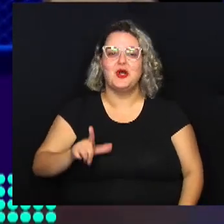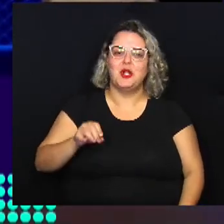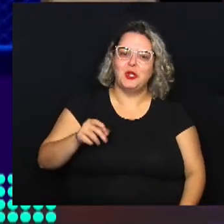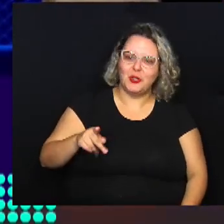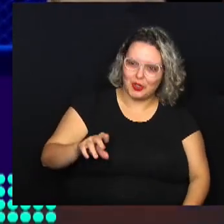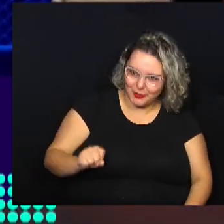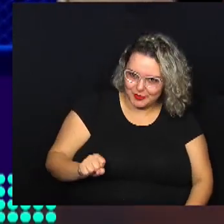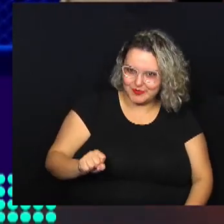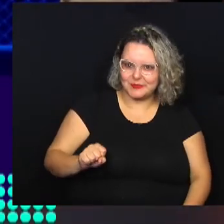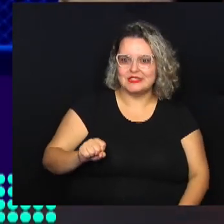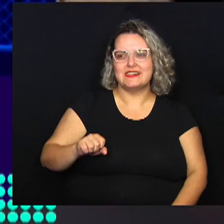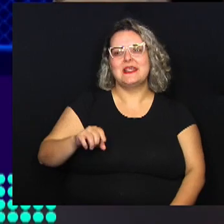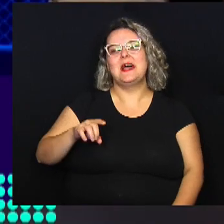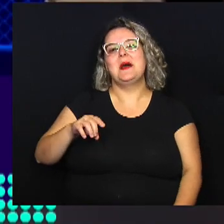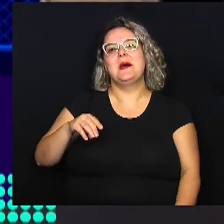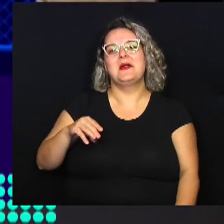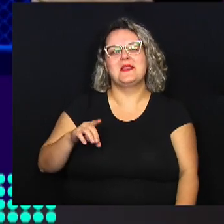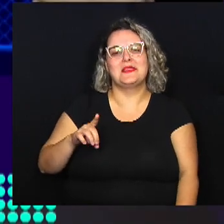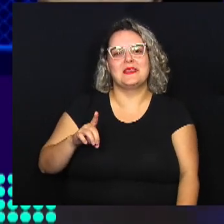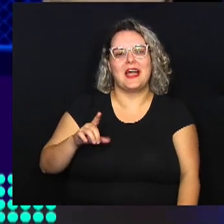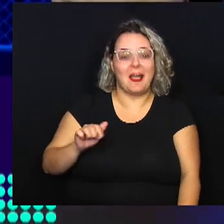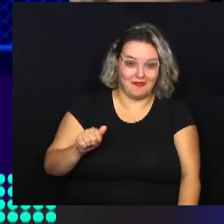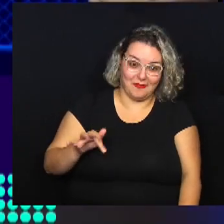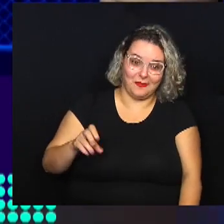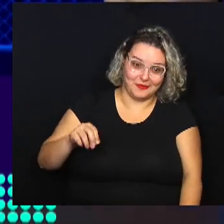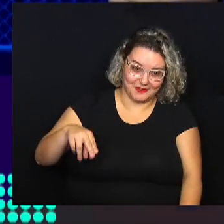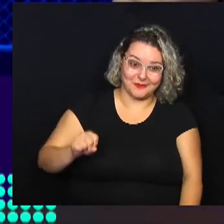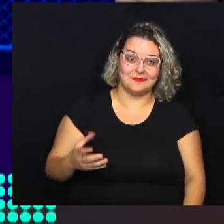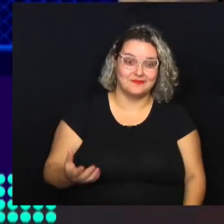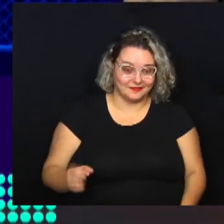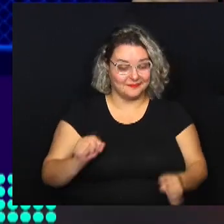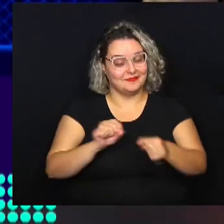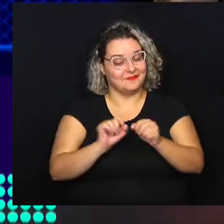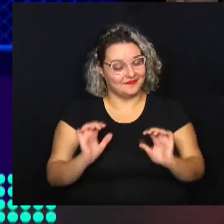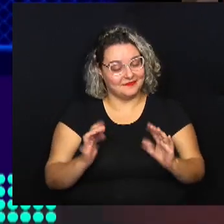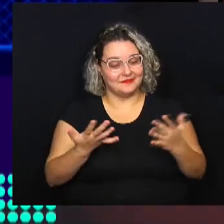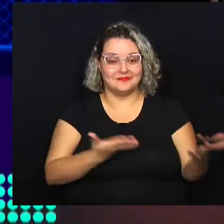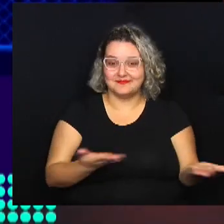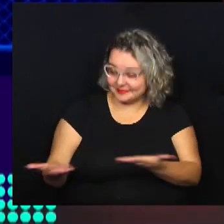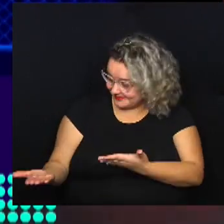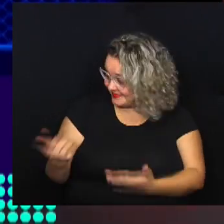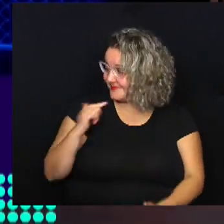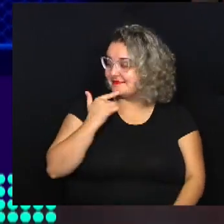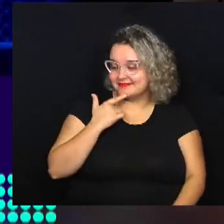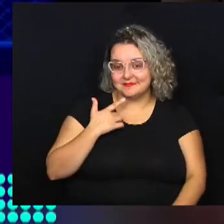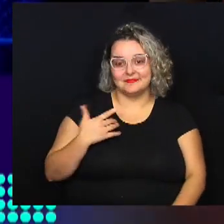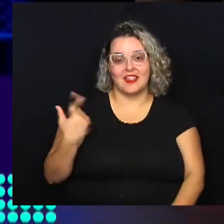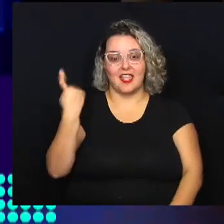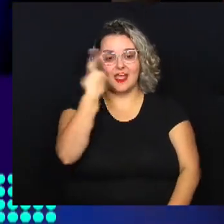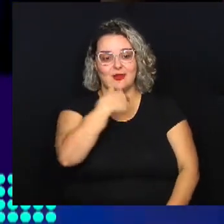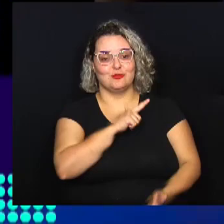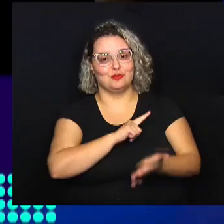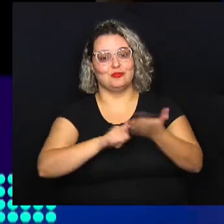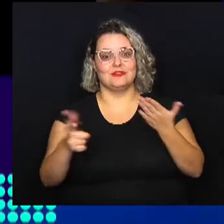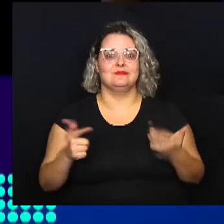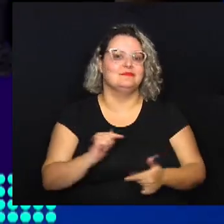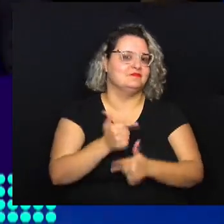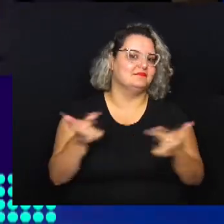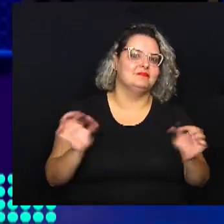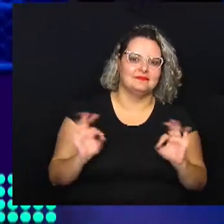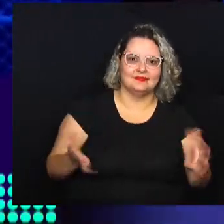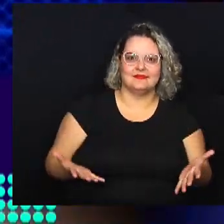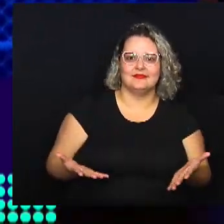Donato e Afonso Padilha se juntam para realizar este espetáculo de stand-up de cara limpa, sem adereços e sempre com